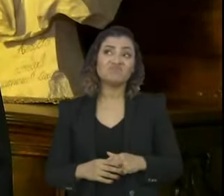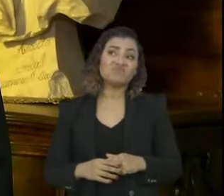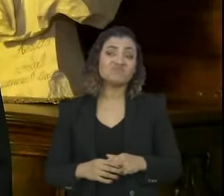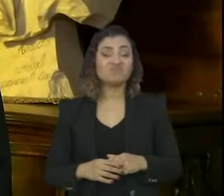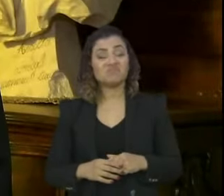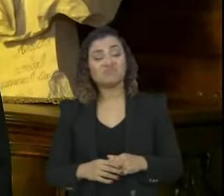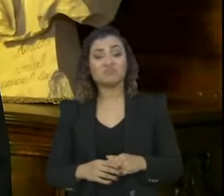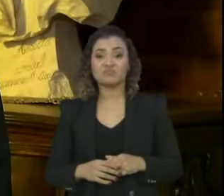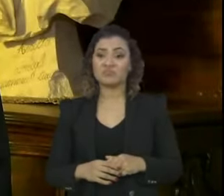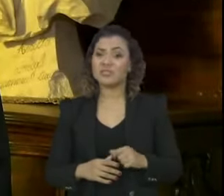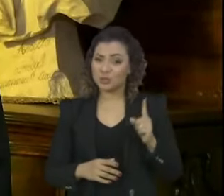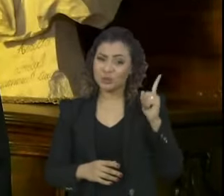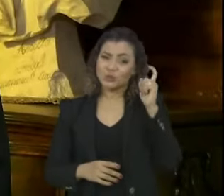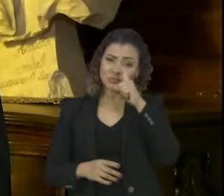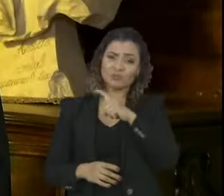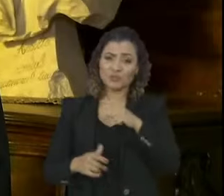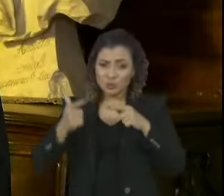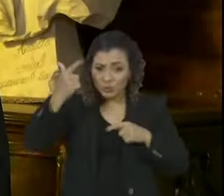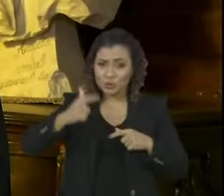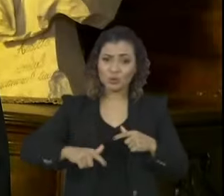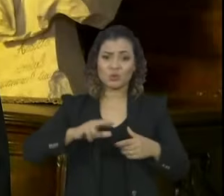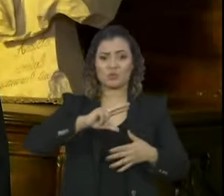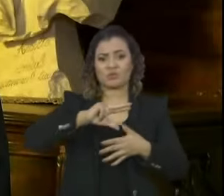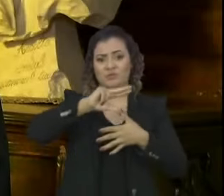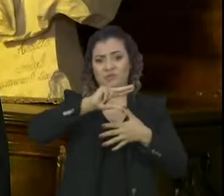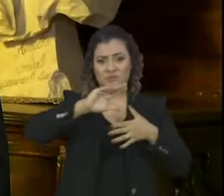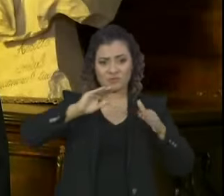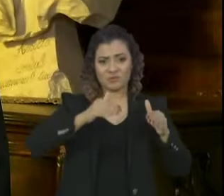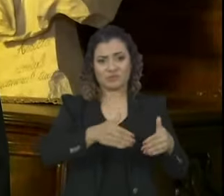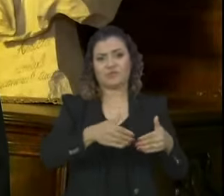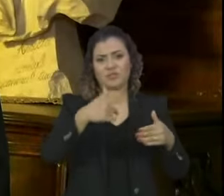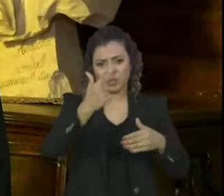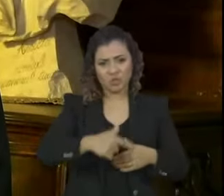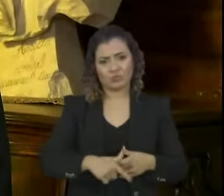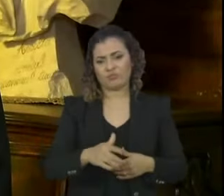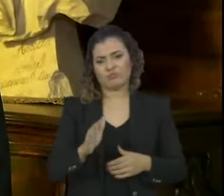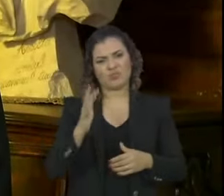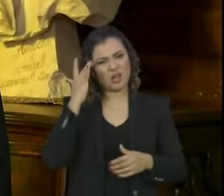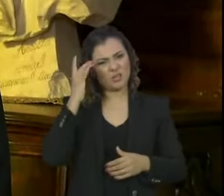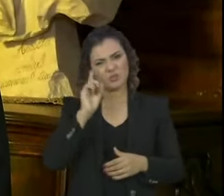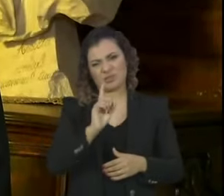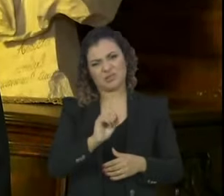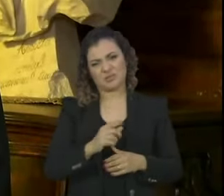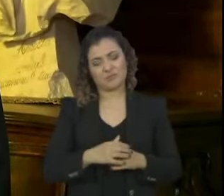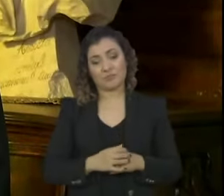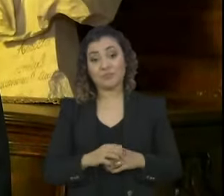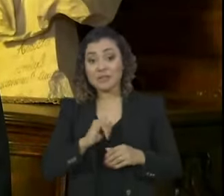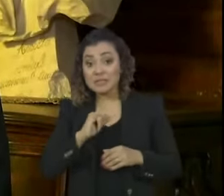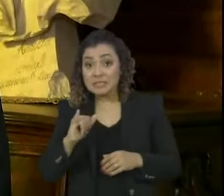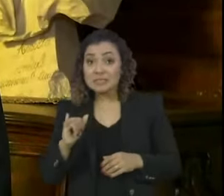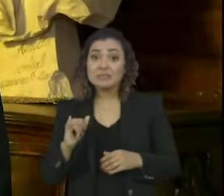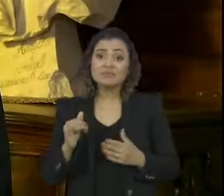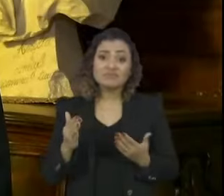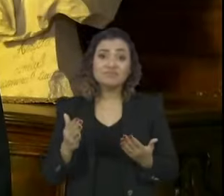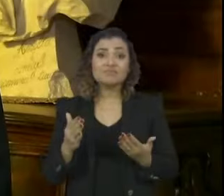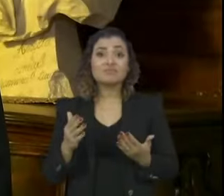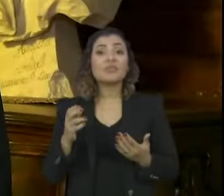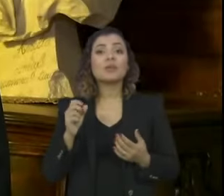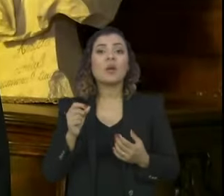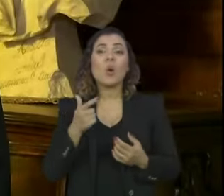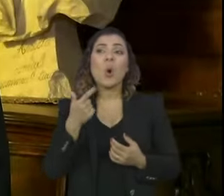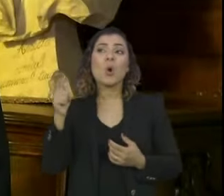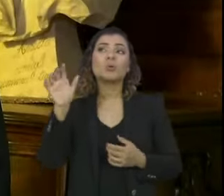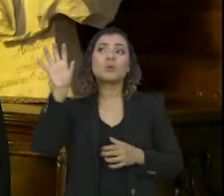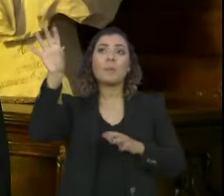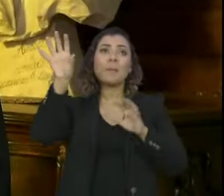seria muito difícil que se Voltasse a olhar especialmente para América Latina Mas você voltaria certamente olhar